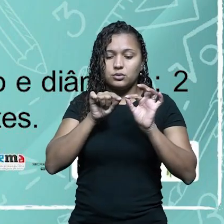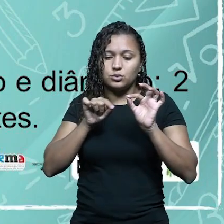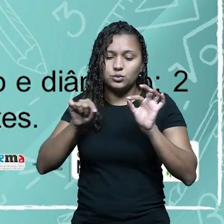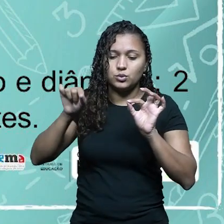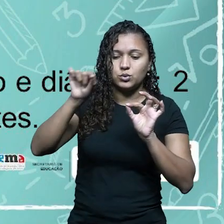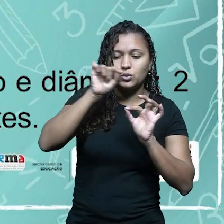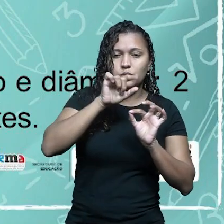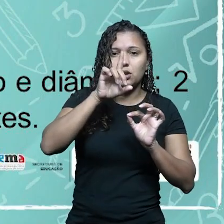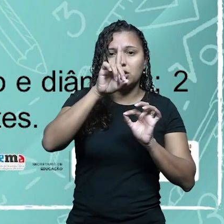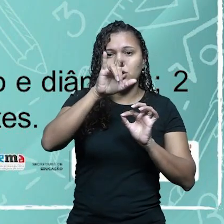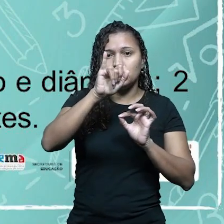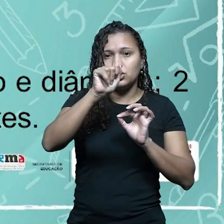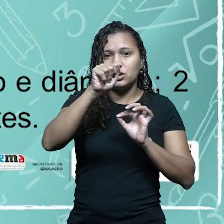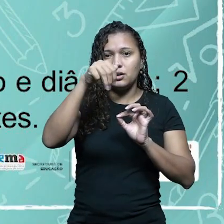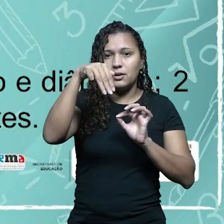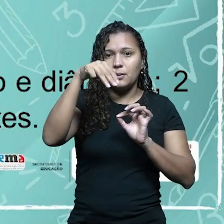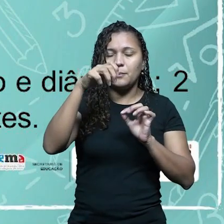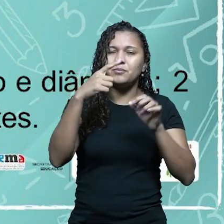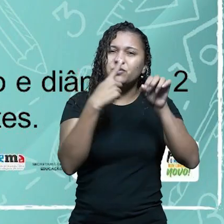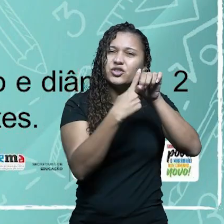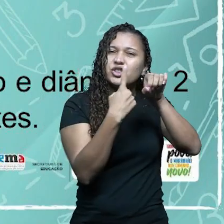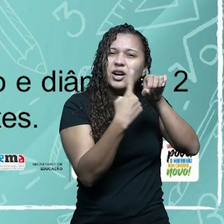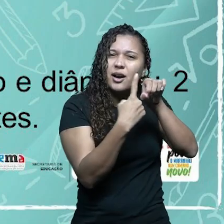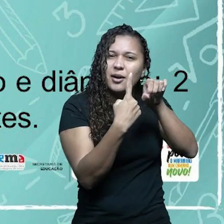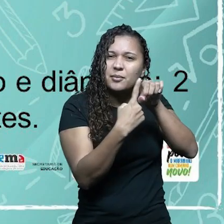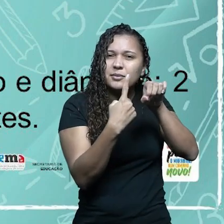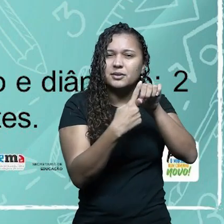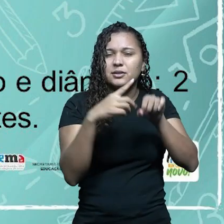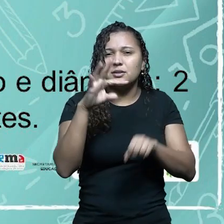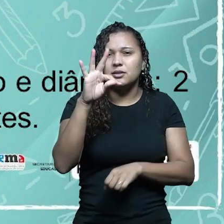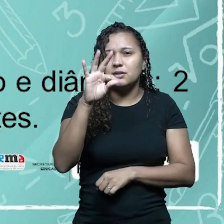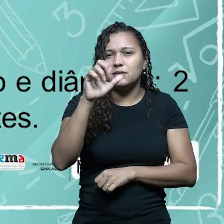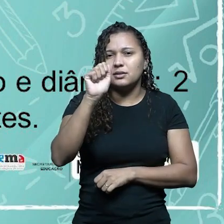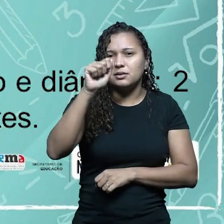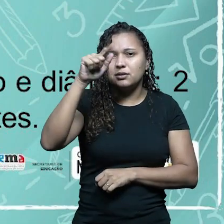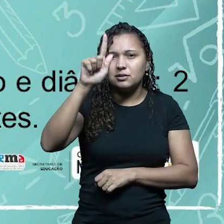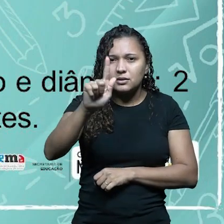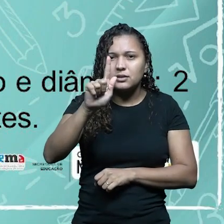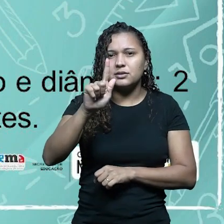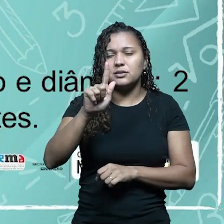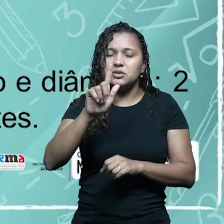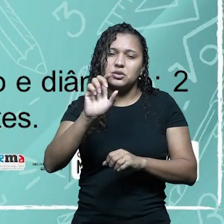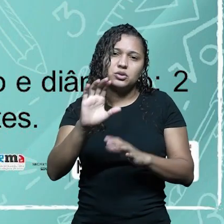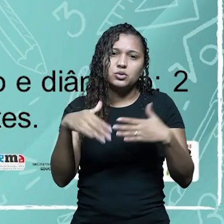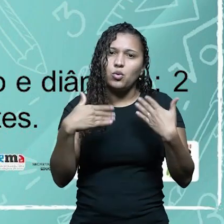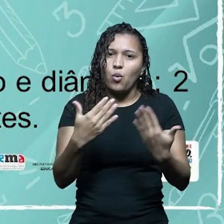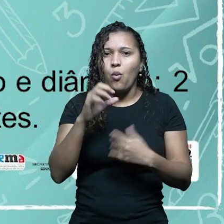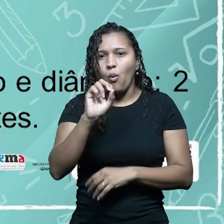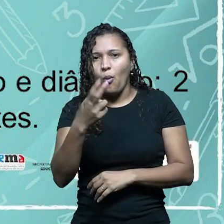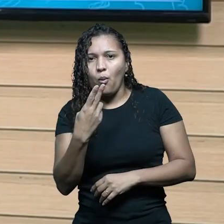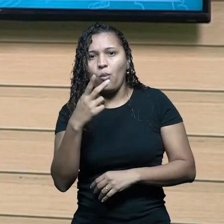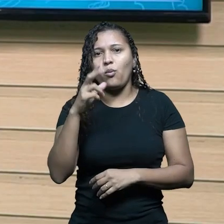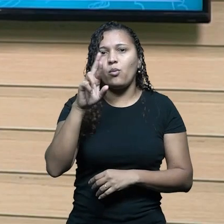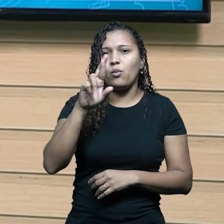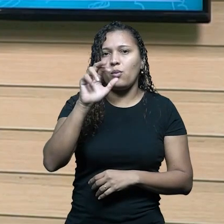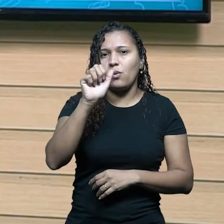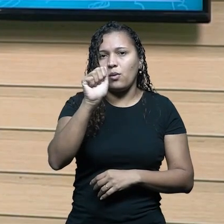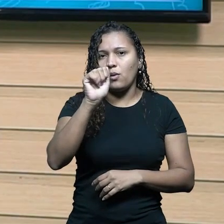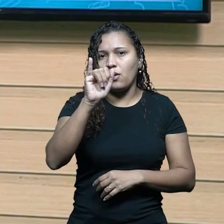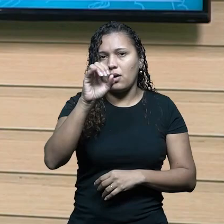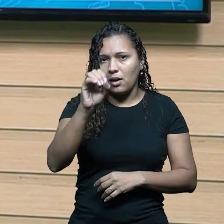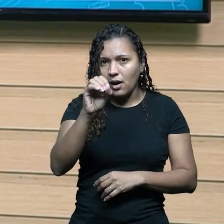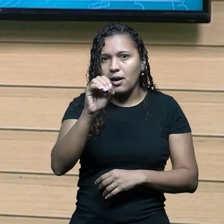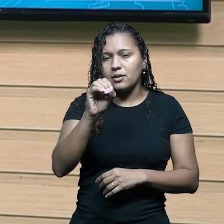diâmetro, 2 pontos, 3 pontos, 2 tangentes e o raio de 3 tangentes. Então